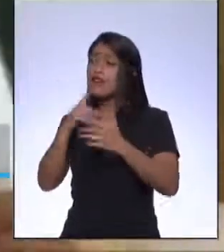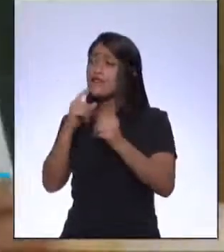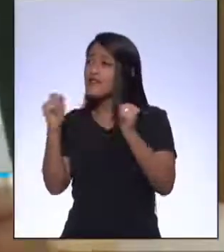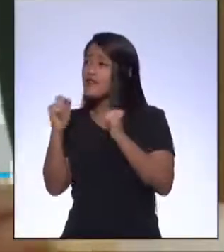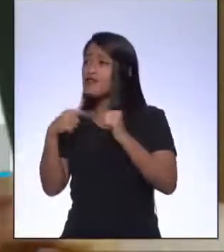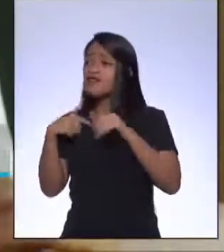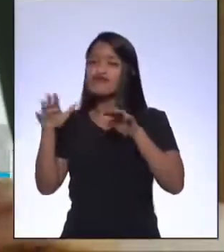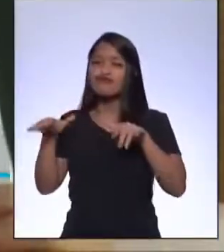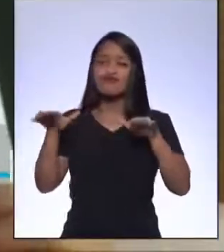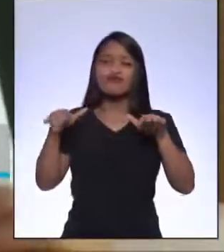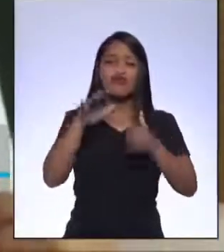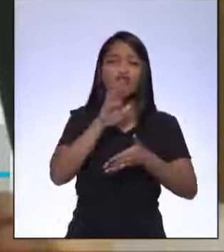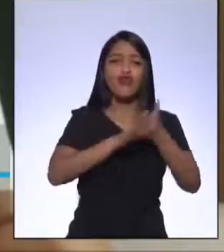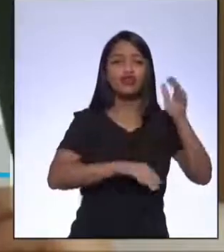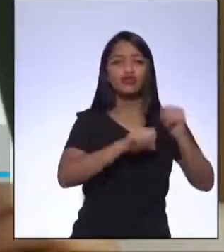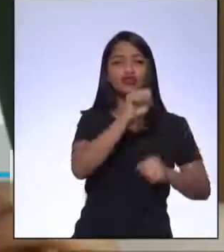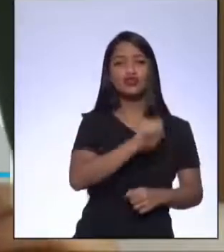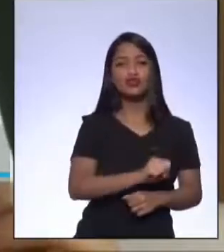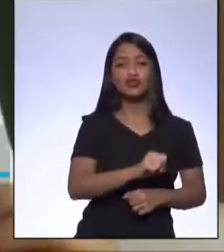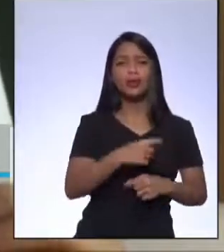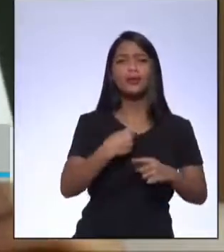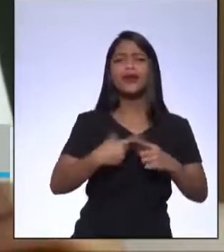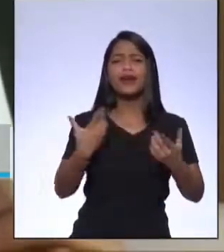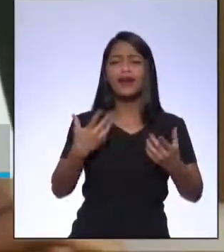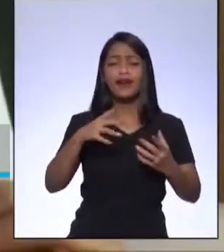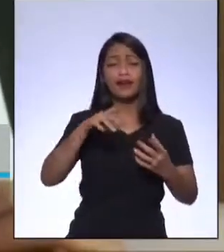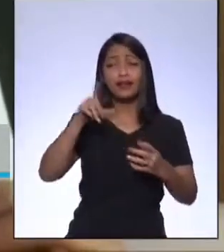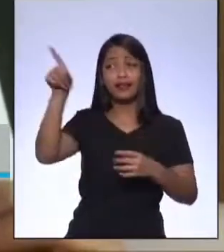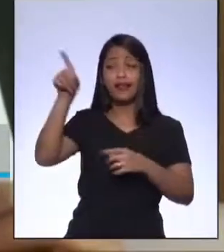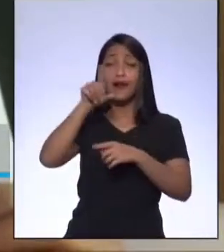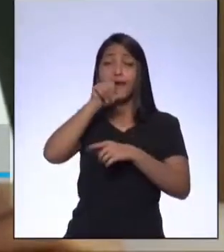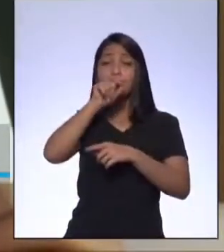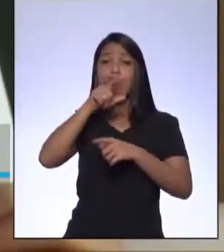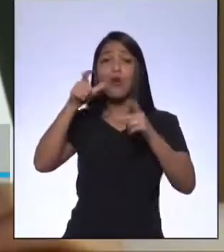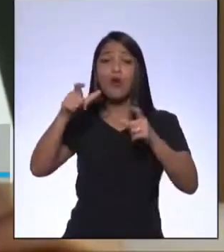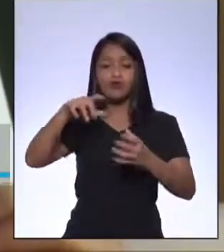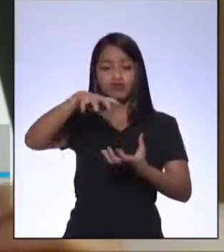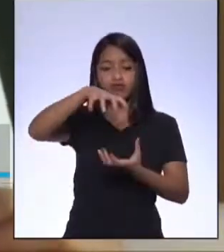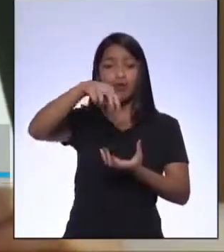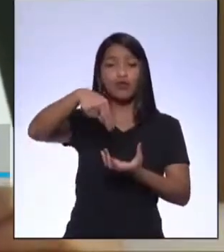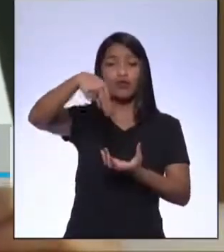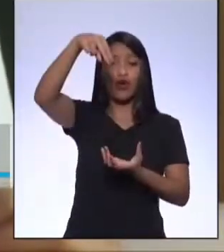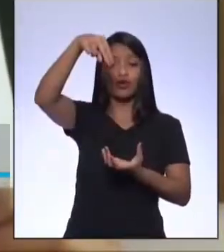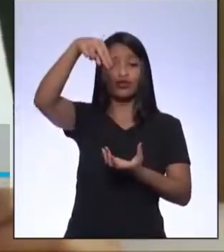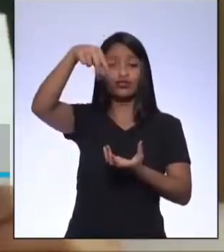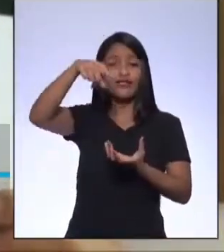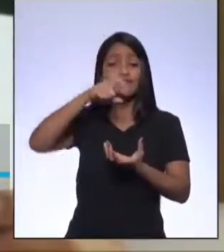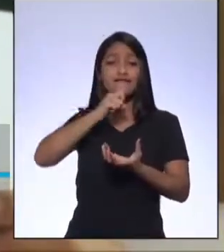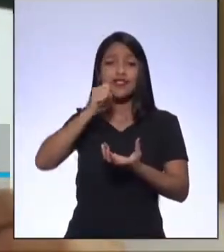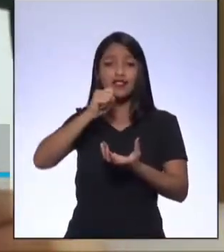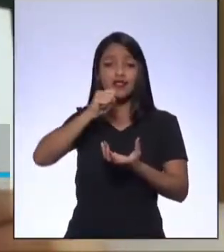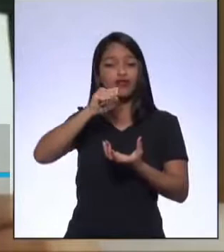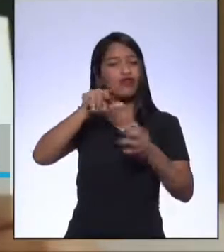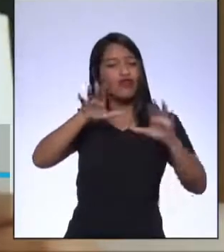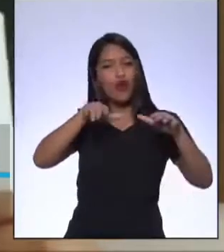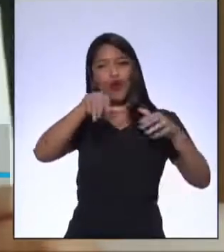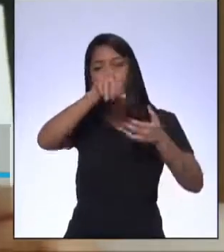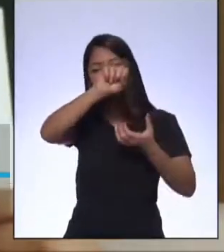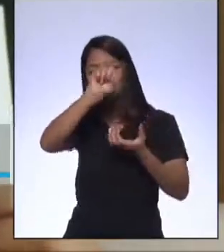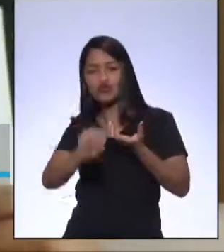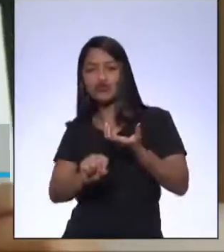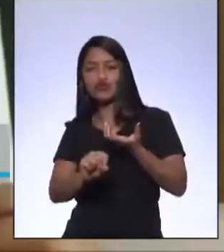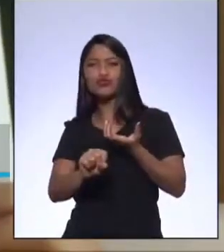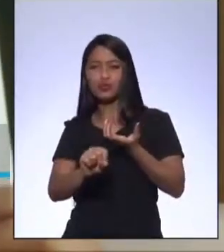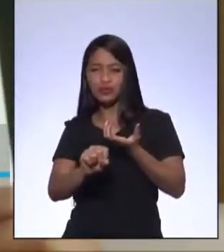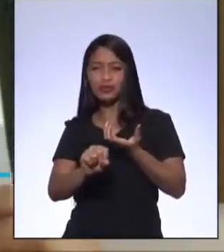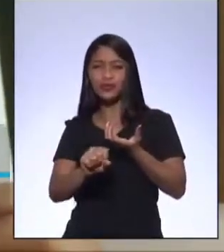isso? Porque ele está lá no hemisfério norte. Ó. O pica-pau está aqui. Então, ele tem que ir para o sul, porque para ele o sul é mais quente. Mas nós que estamos